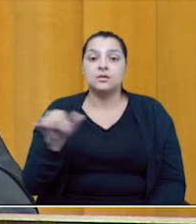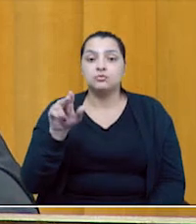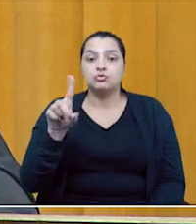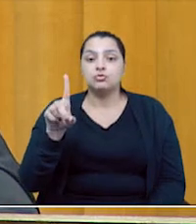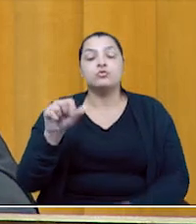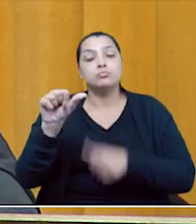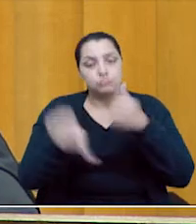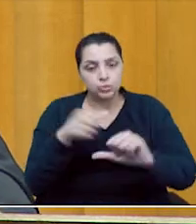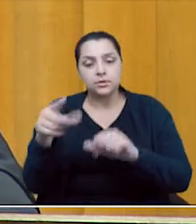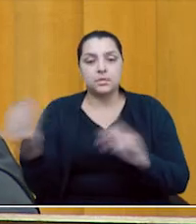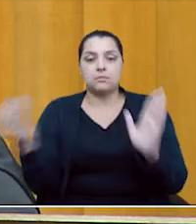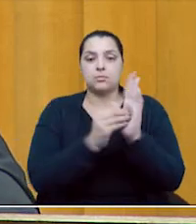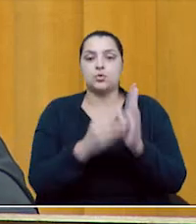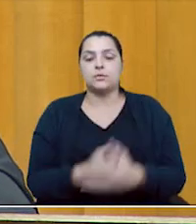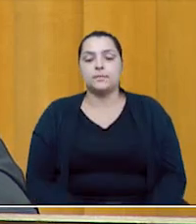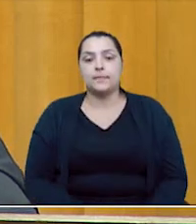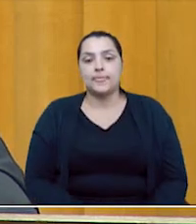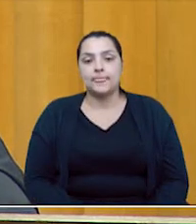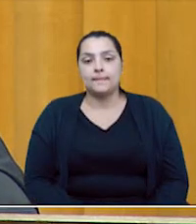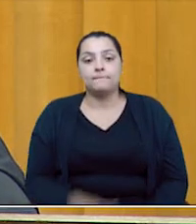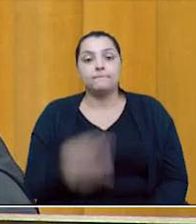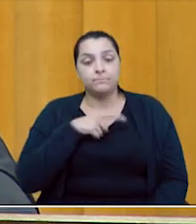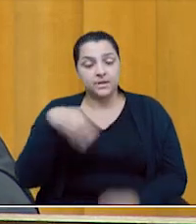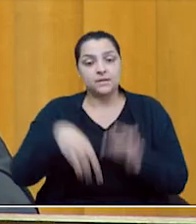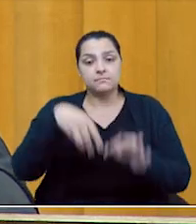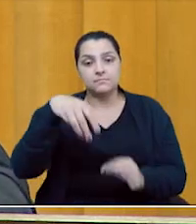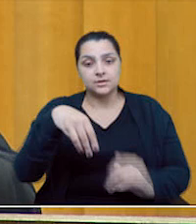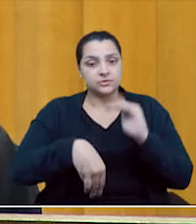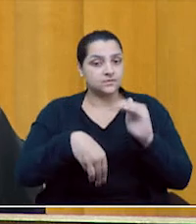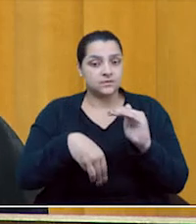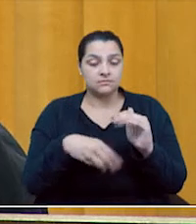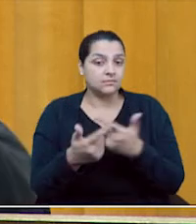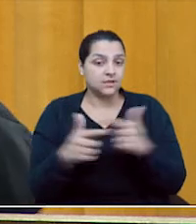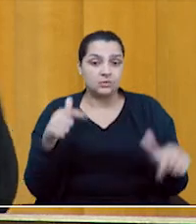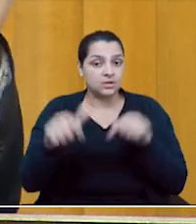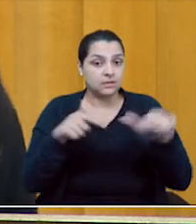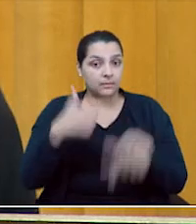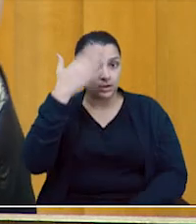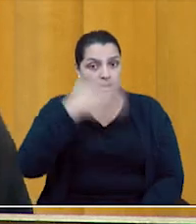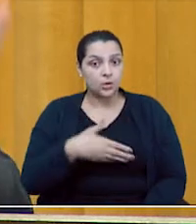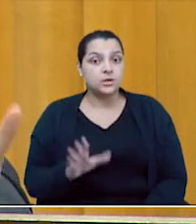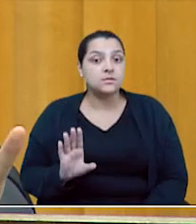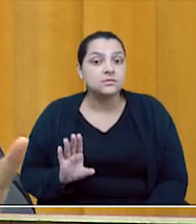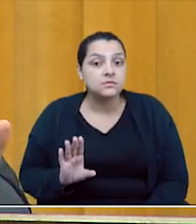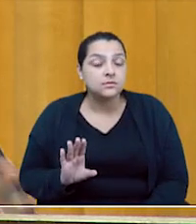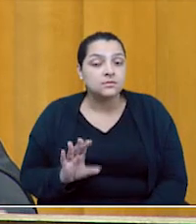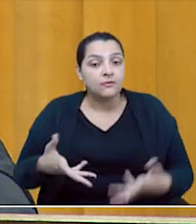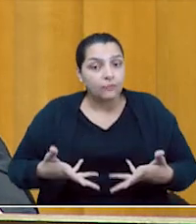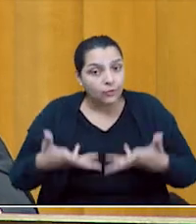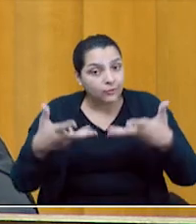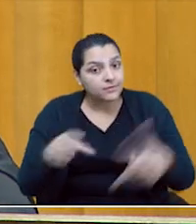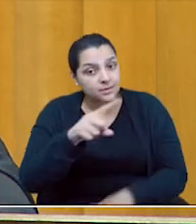isso. Hoje nós temos magistrados que não estão tendo o seu trabalho reconhecido. Vou convidá-los a ir lá e ouvir e